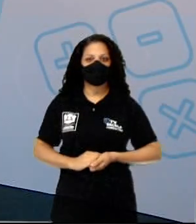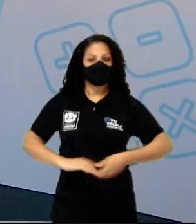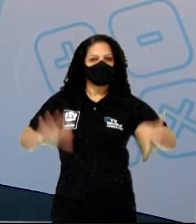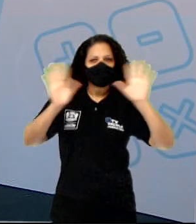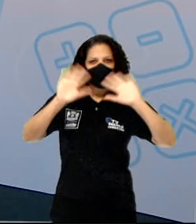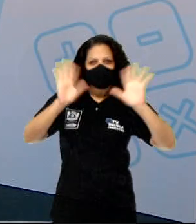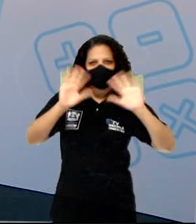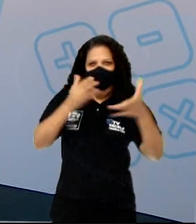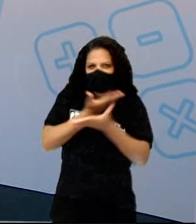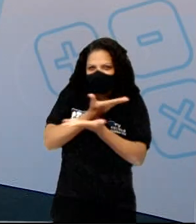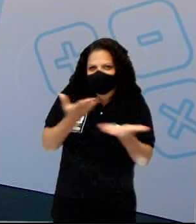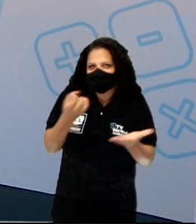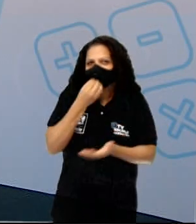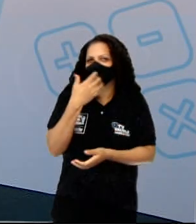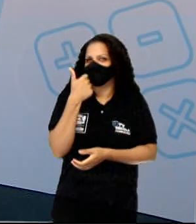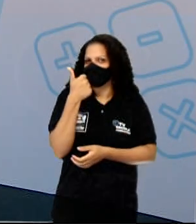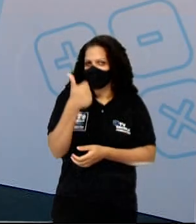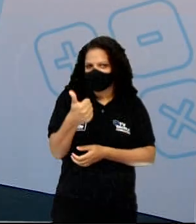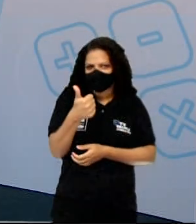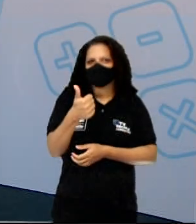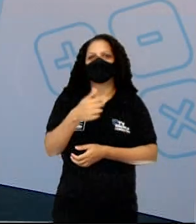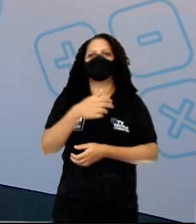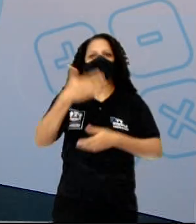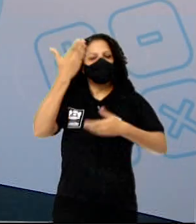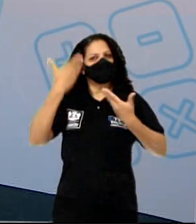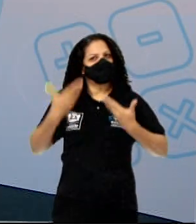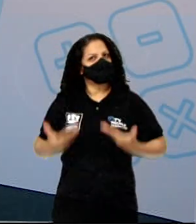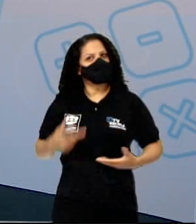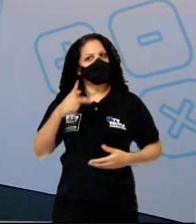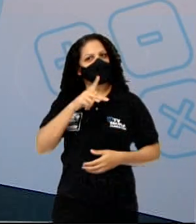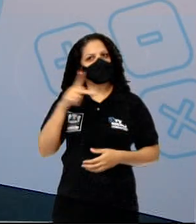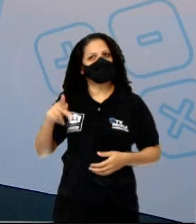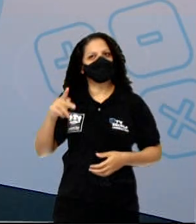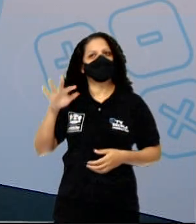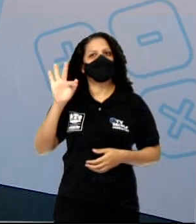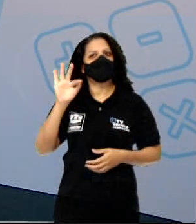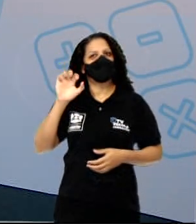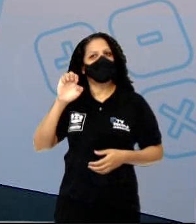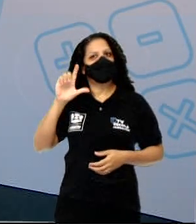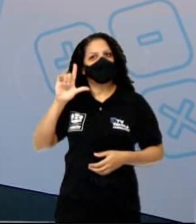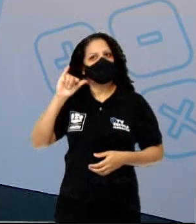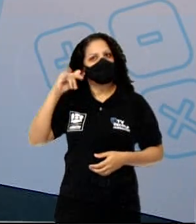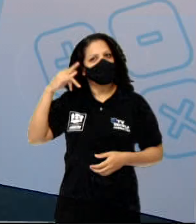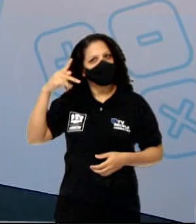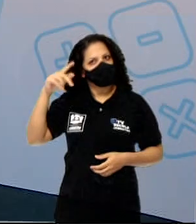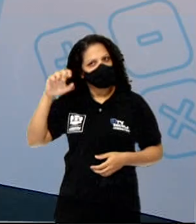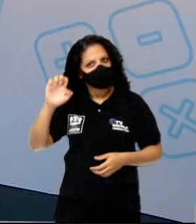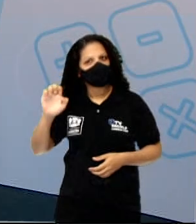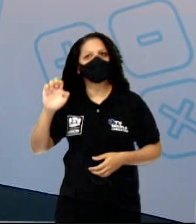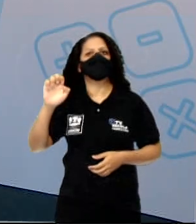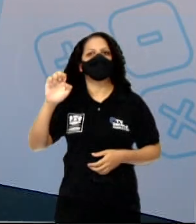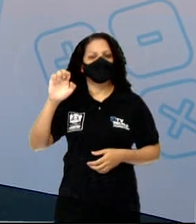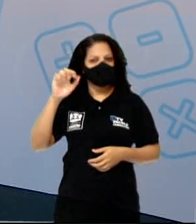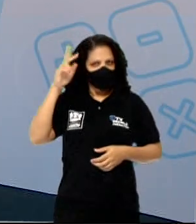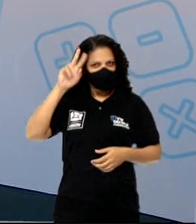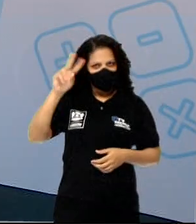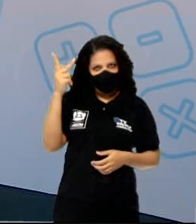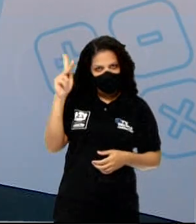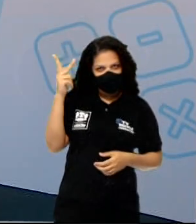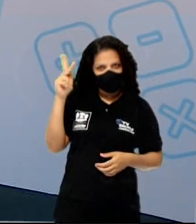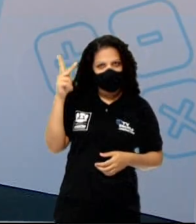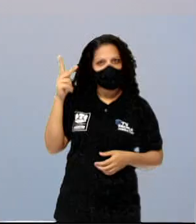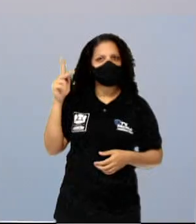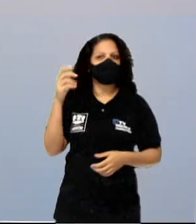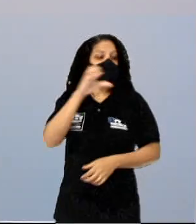Fala galera, tudo bem com vocês? Eu sou Felipe Aretax, professor de História, e hoje eu vim falar com os nonos anos. Simbora?